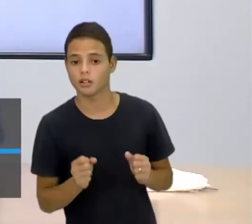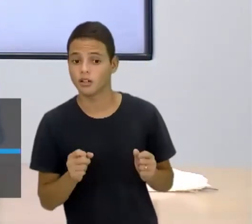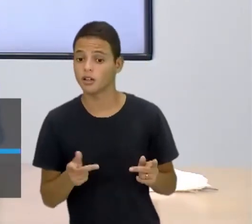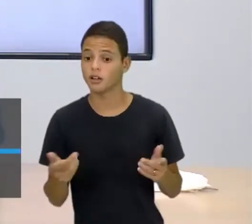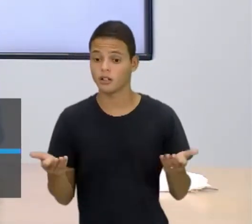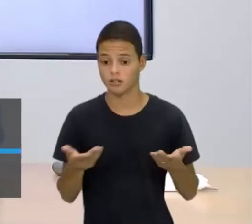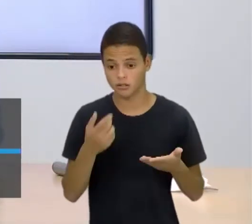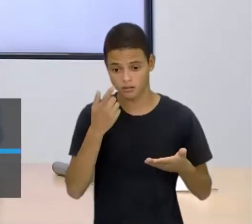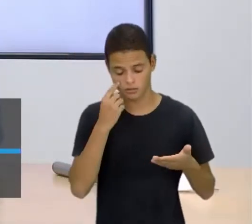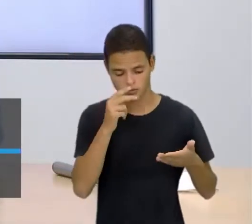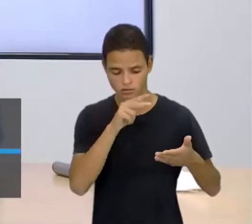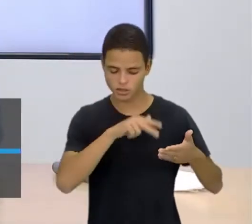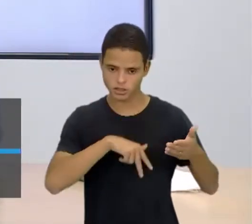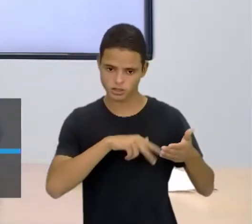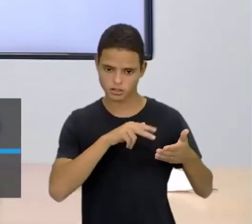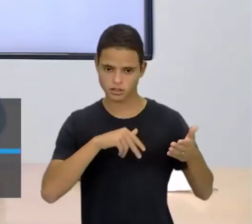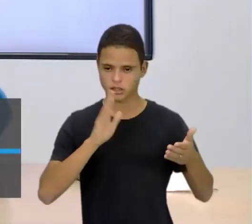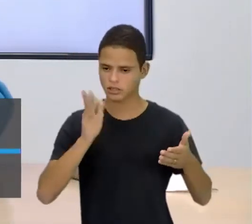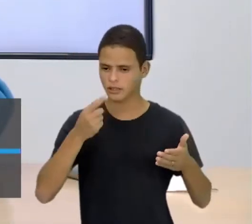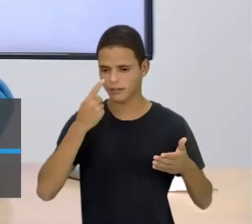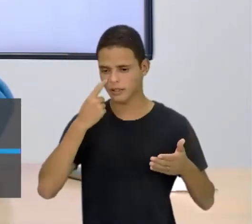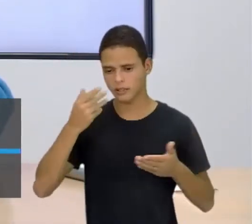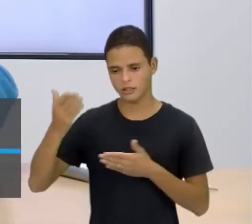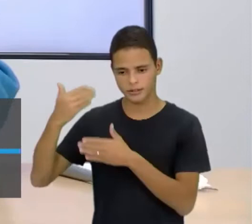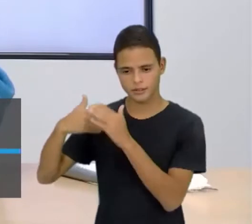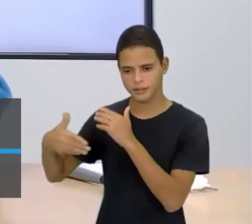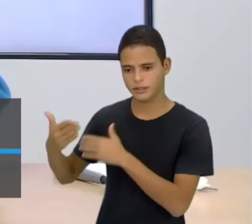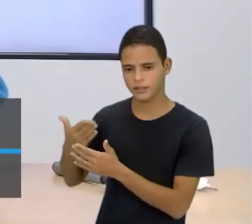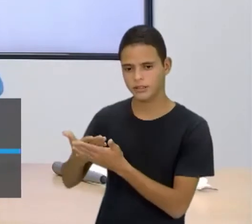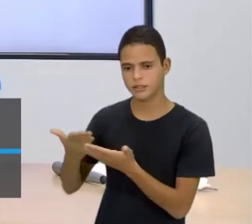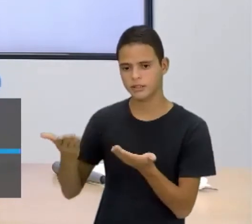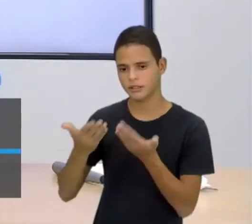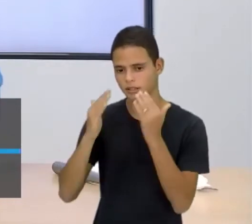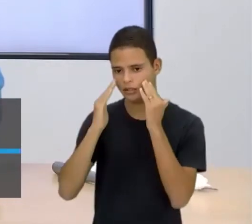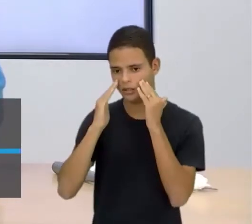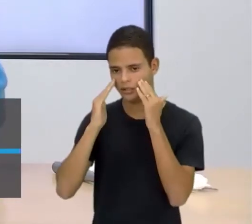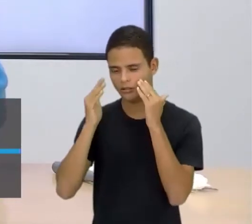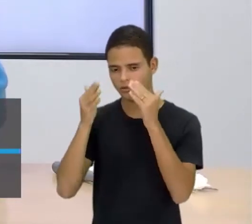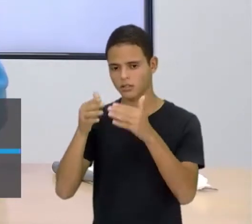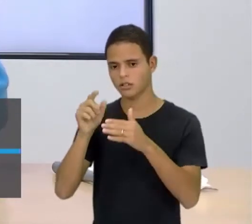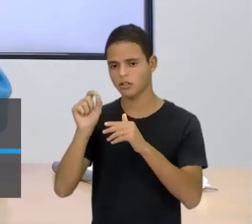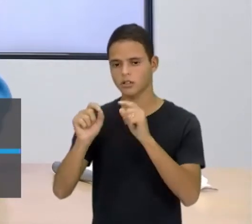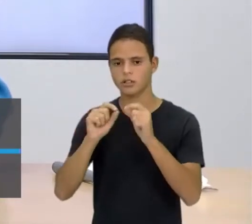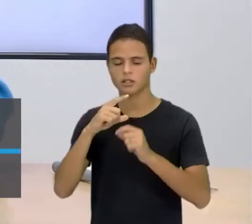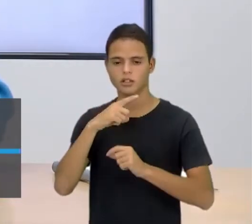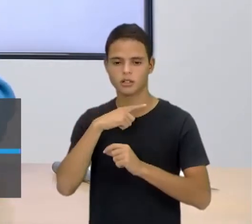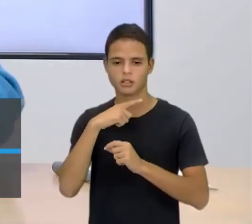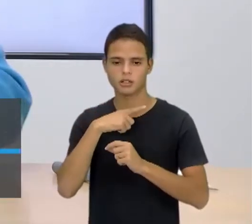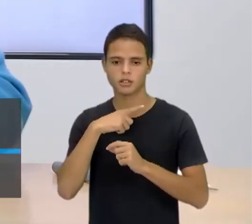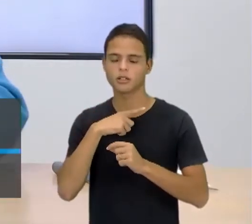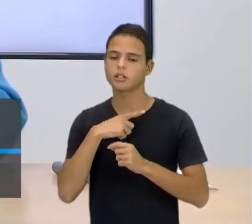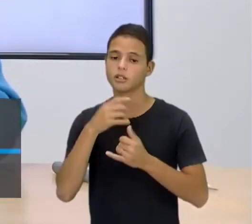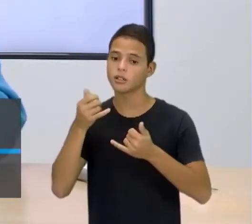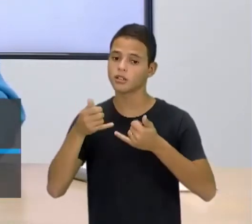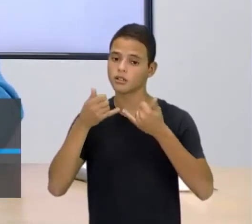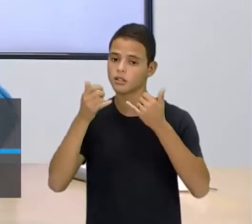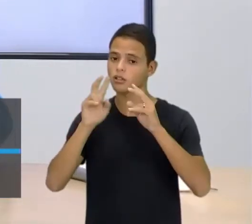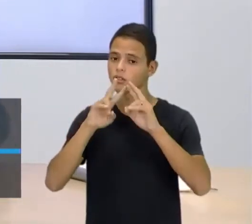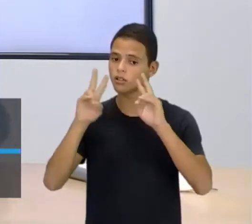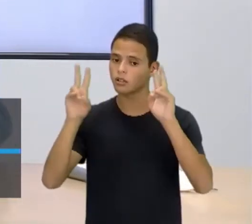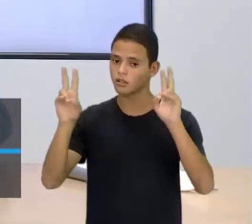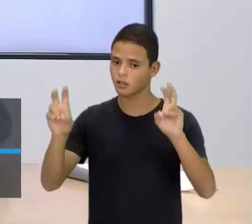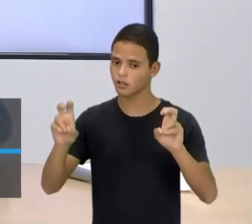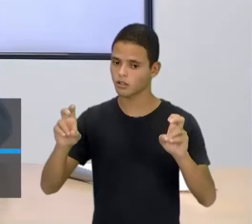desse texto, que nós já vimos na aula anterior, e focar agora na parte. O que nós temos ali de informações no título, no subtítulo,